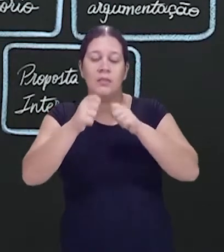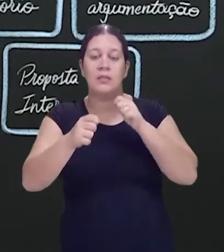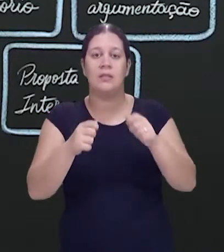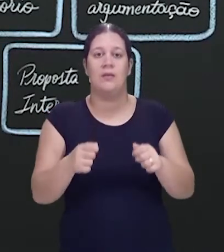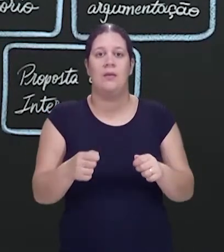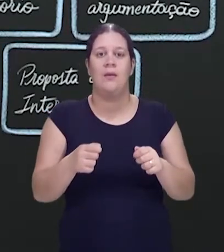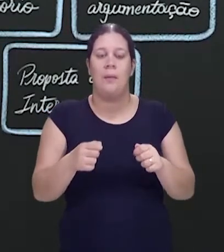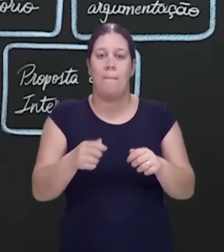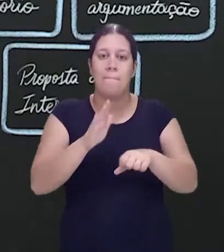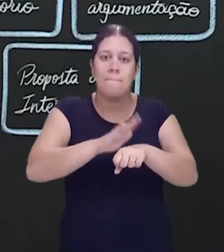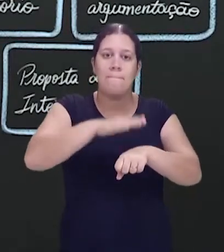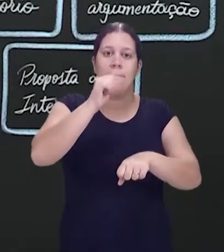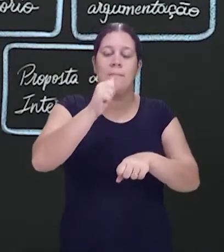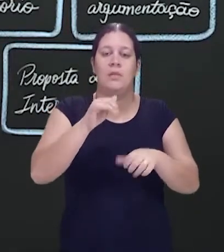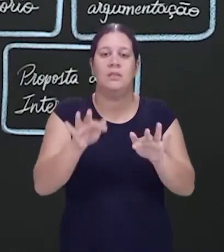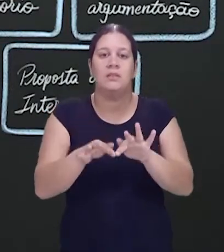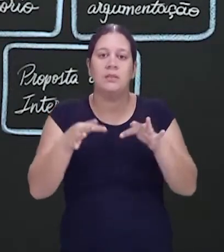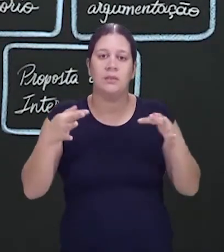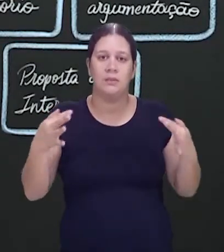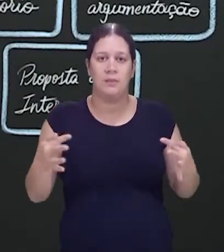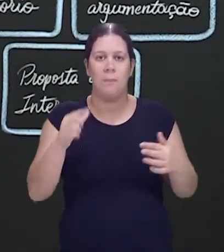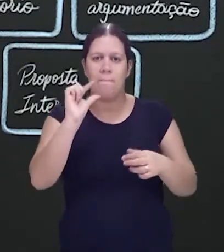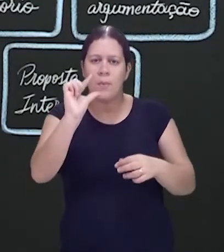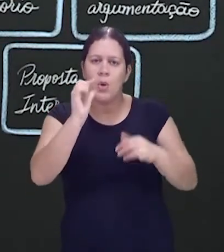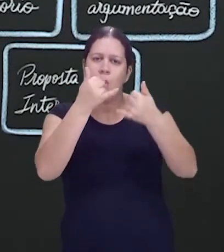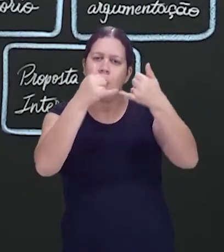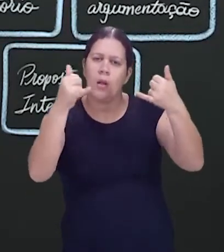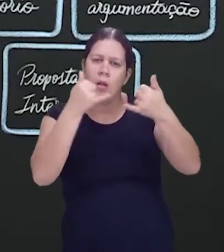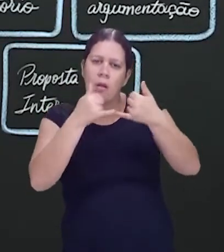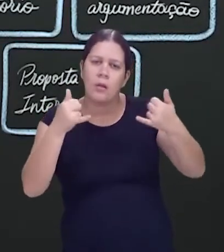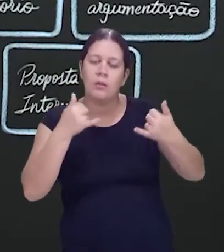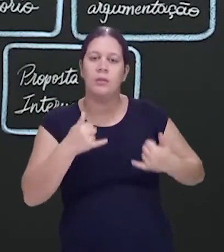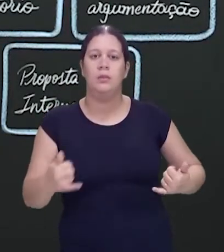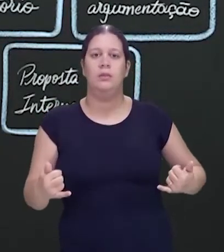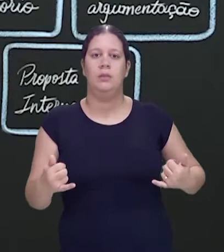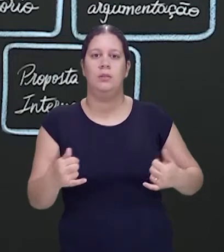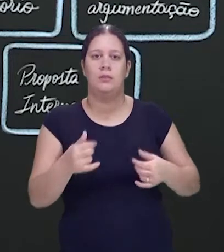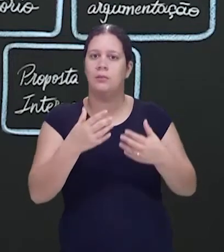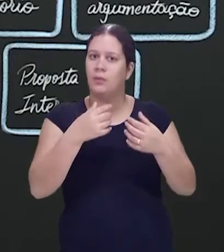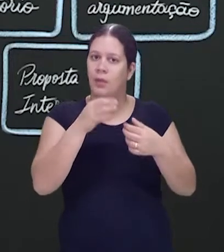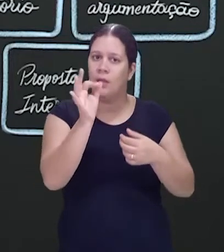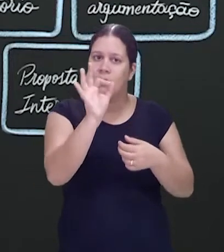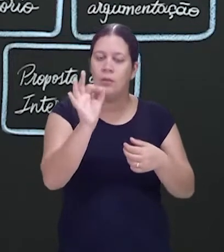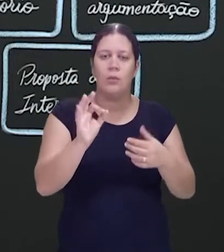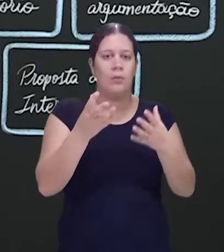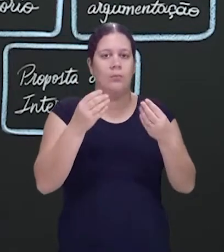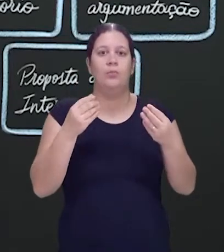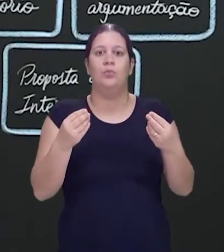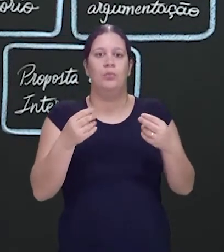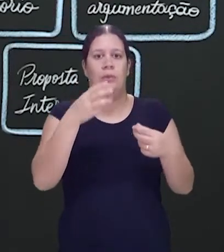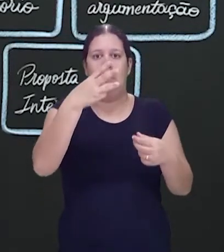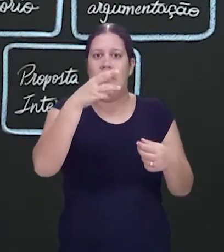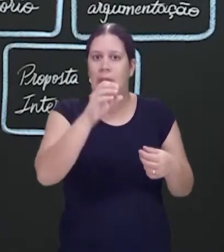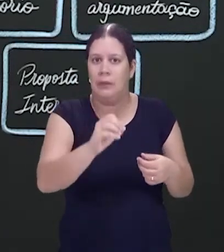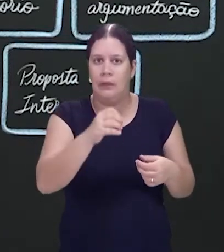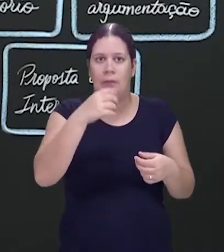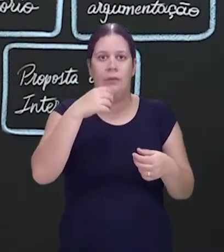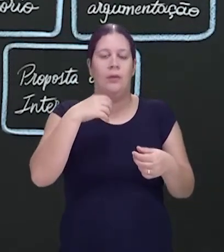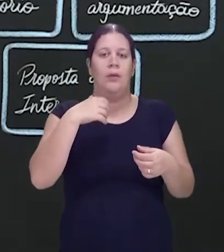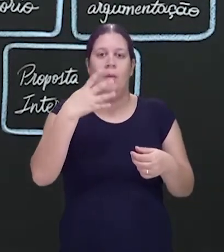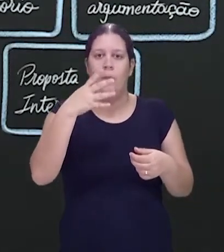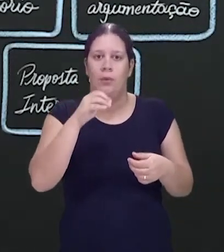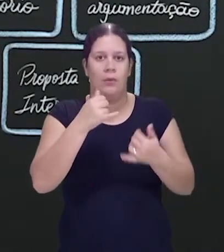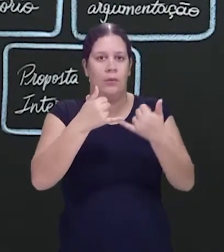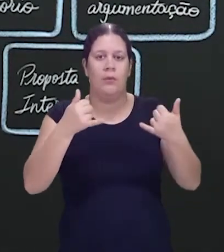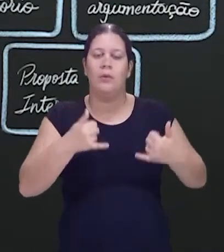maneira mais sintética, porque são poucas linhas, você não vai ter uma quantidade tão grande, muitas vezes a solicitação não vai superar 30, 40 linhas.